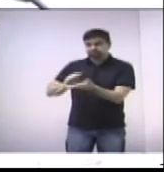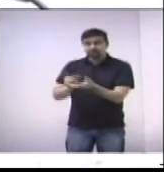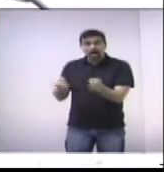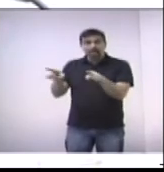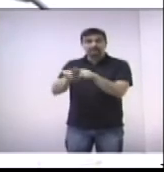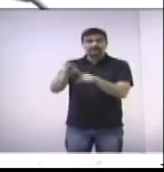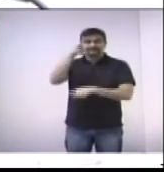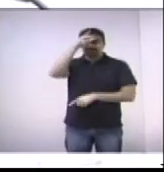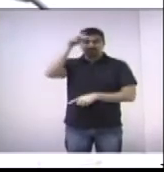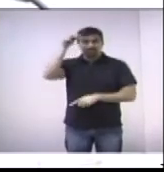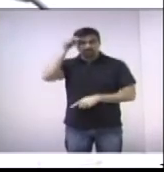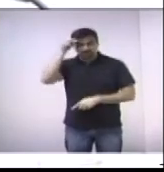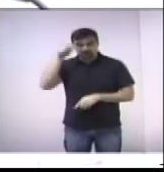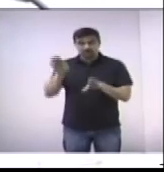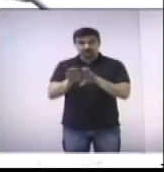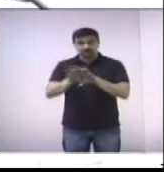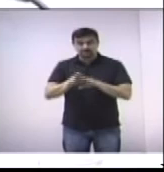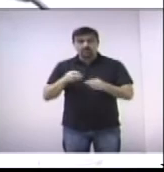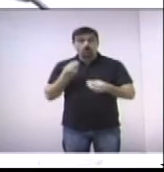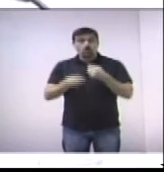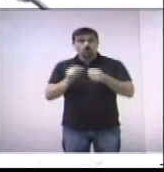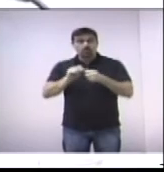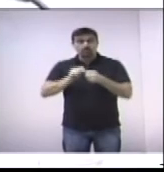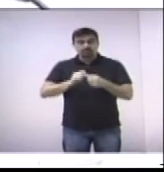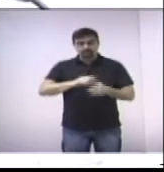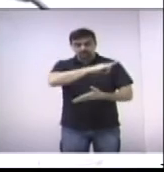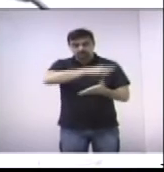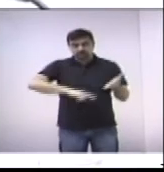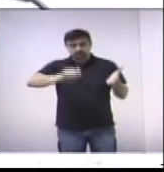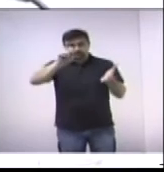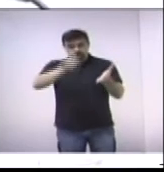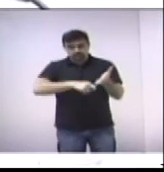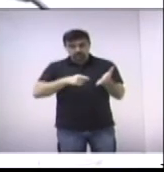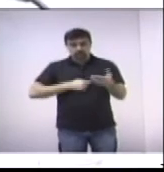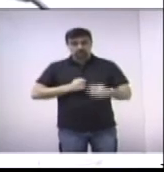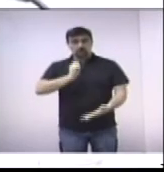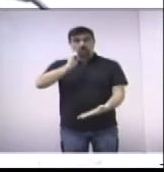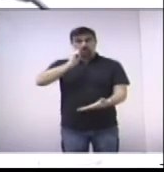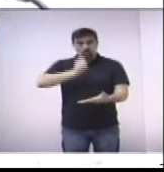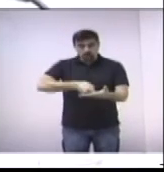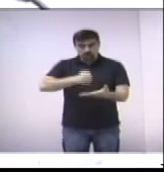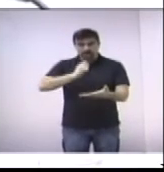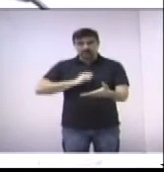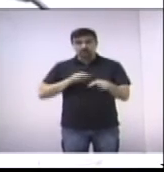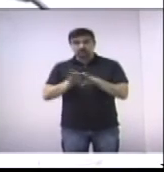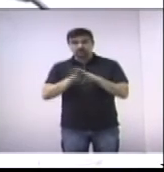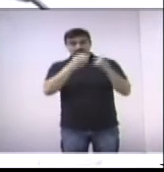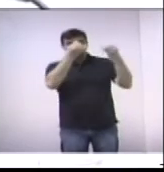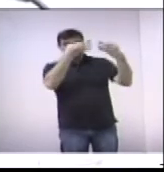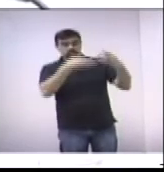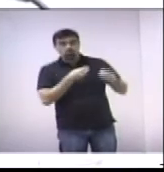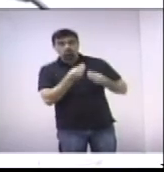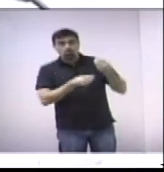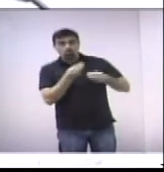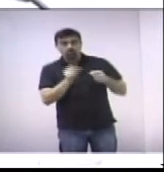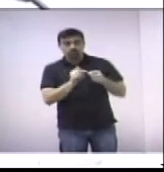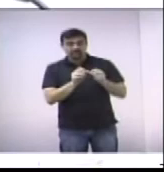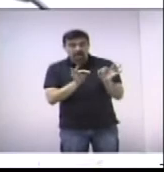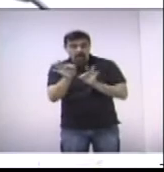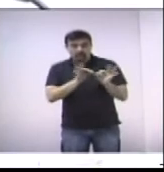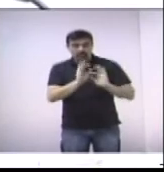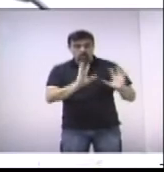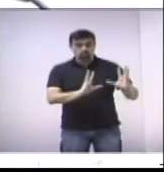municipalidade. Discorreu acerca do trâmite de contratação desde o pregão. Teceu comentários acerca da diferença entre shows e